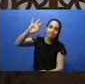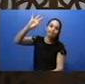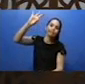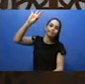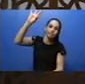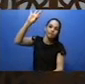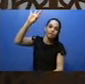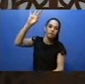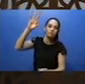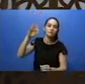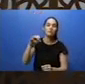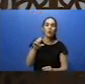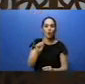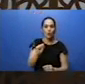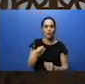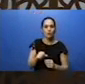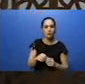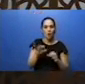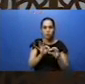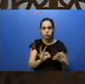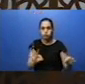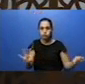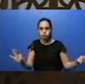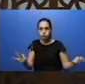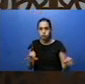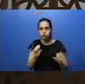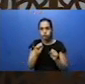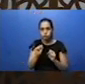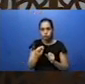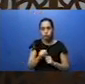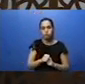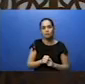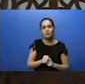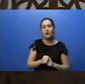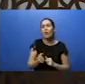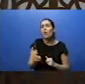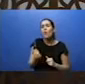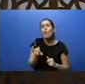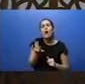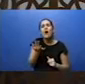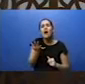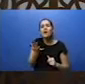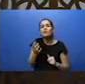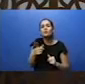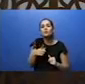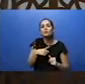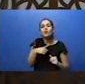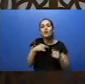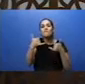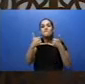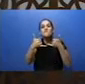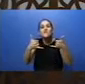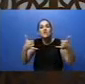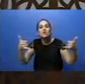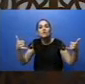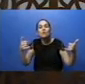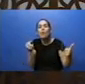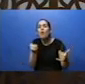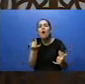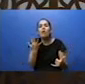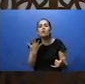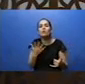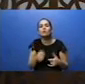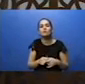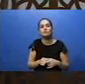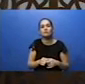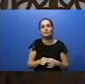Então aqui é o 8. Eu quero saber quantos metros de fio. É isso aqui, ó, o fio que